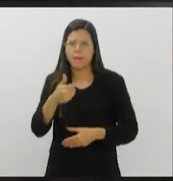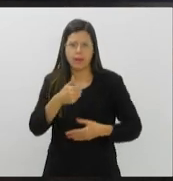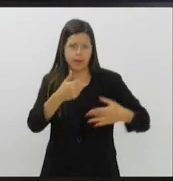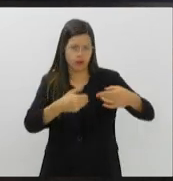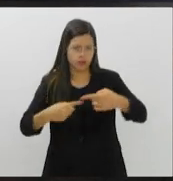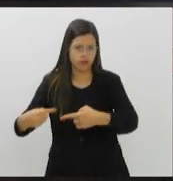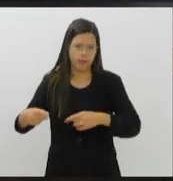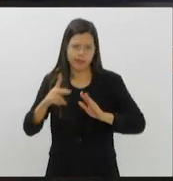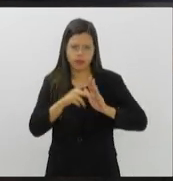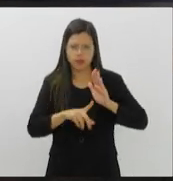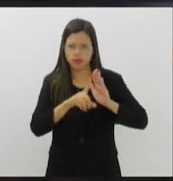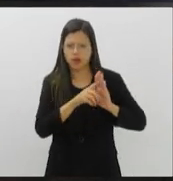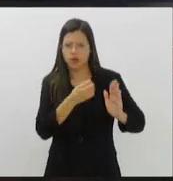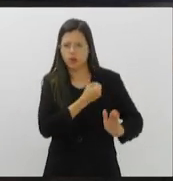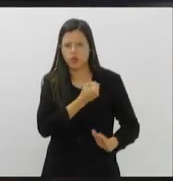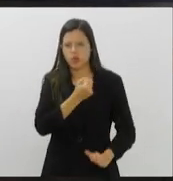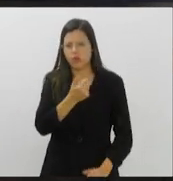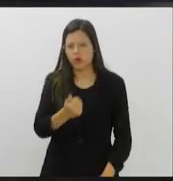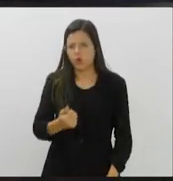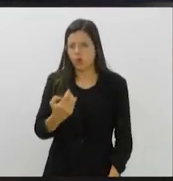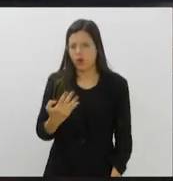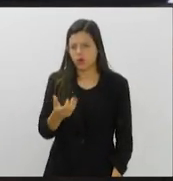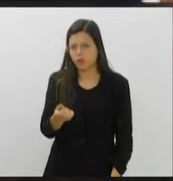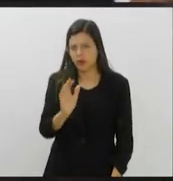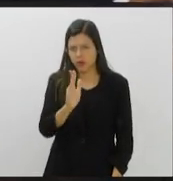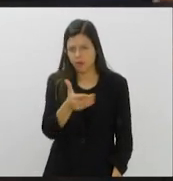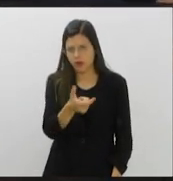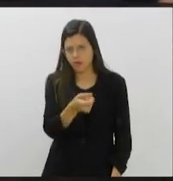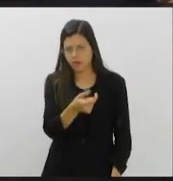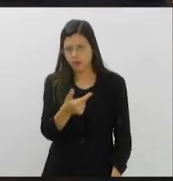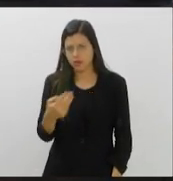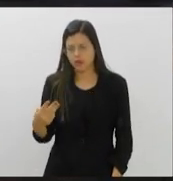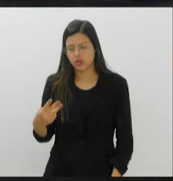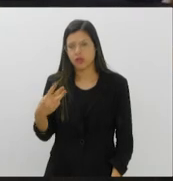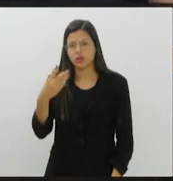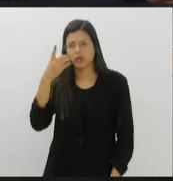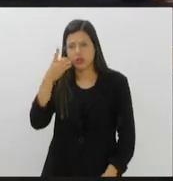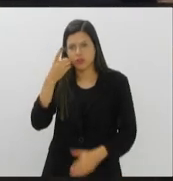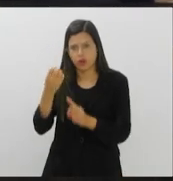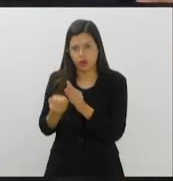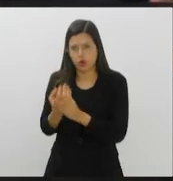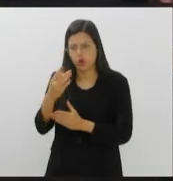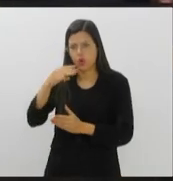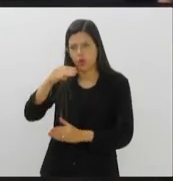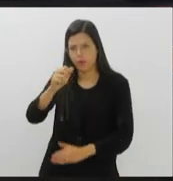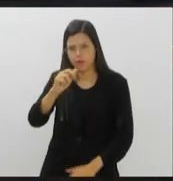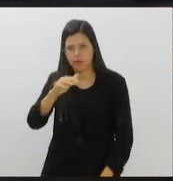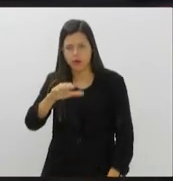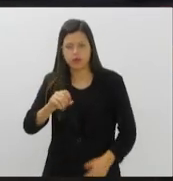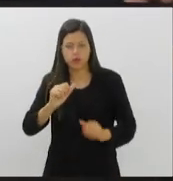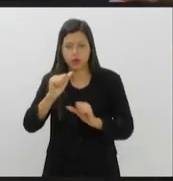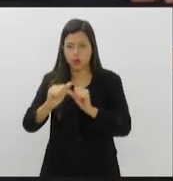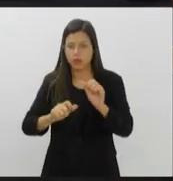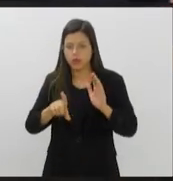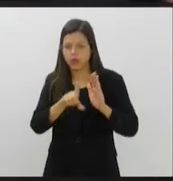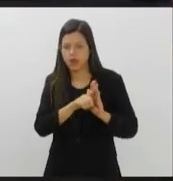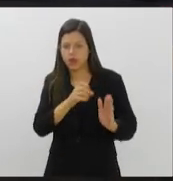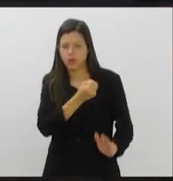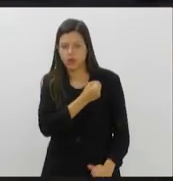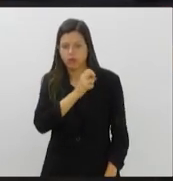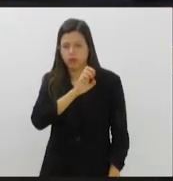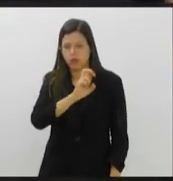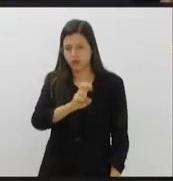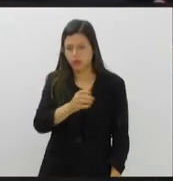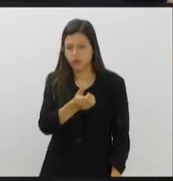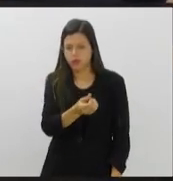discussão, projeto de lei número 146 de 2023, de autoria do deputado Márcio Canella, que altera a lei número 5.645,